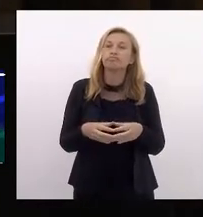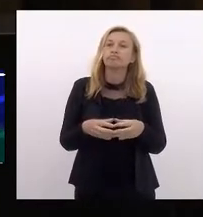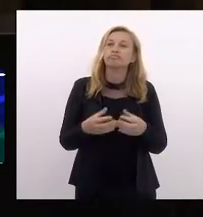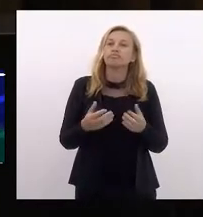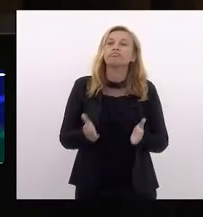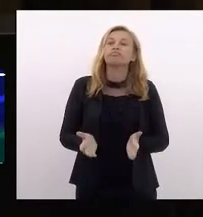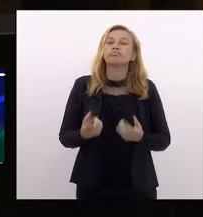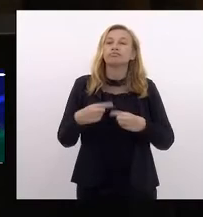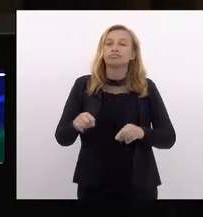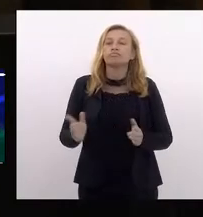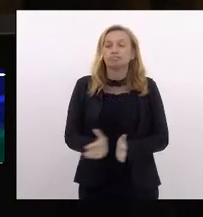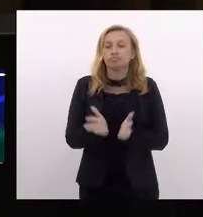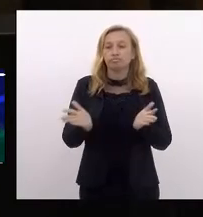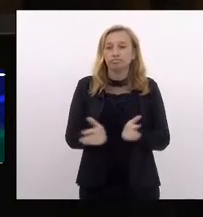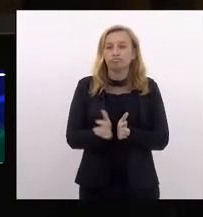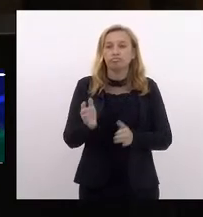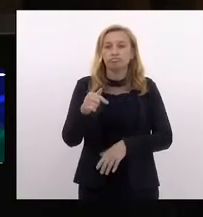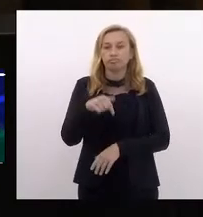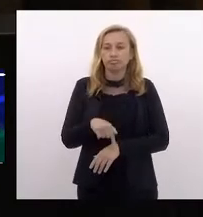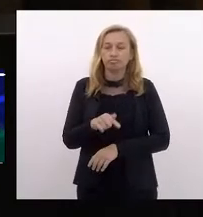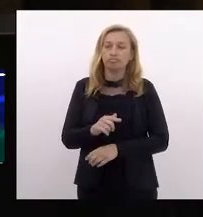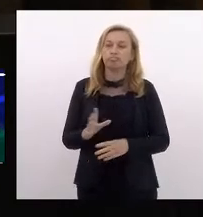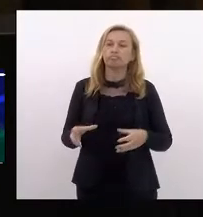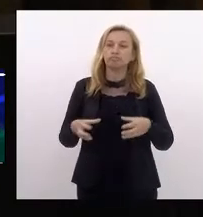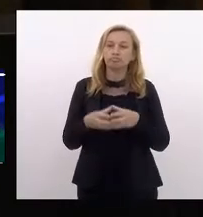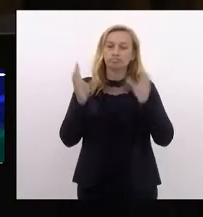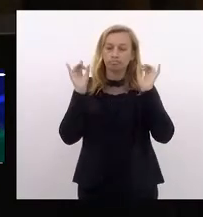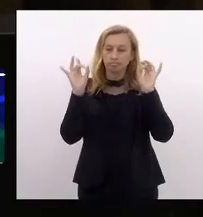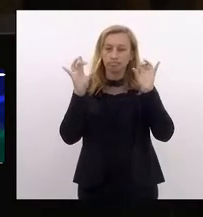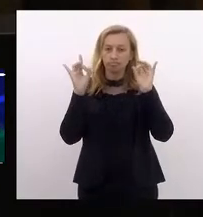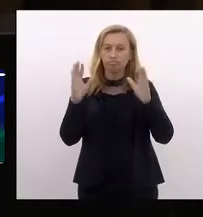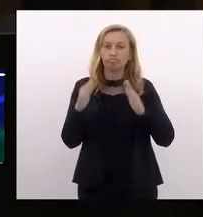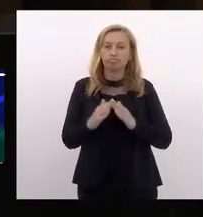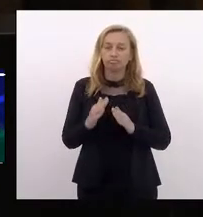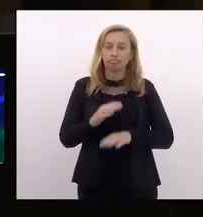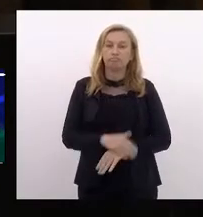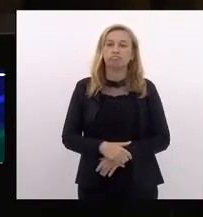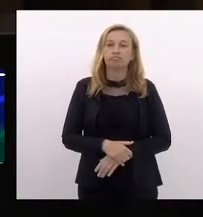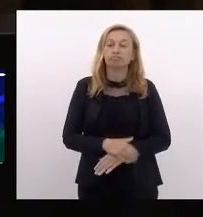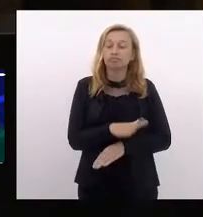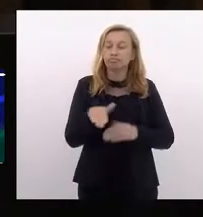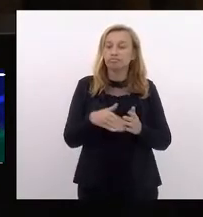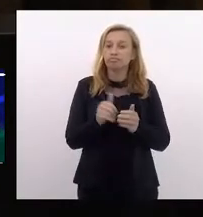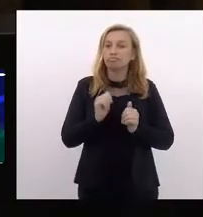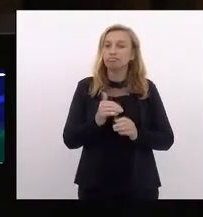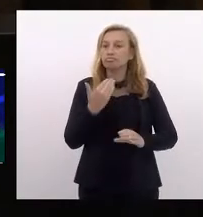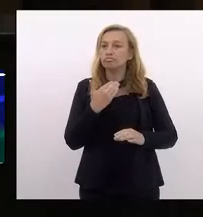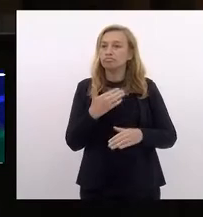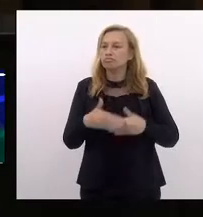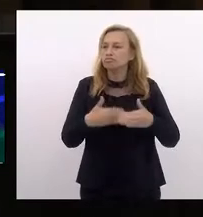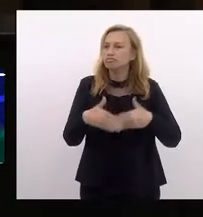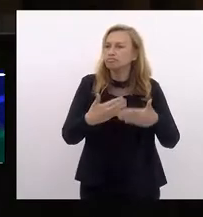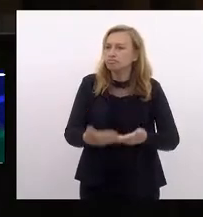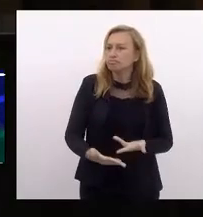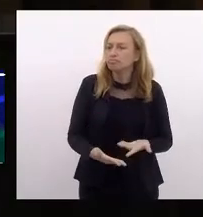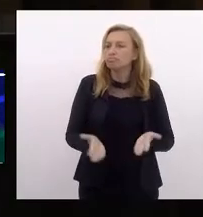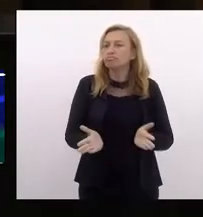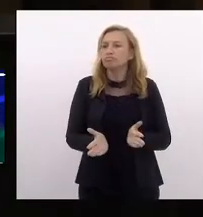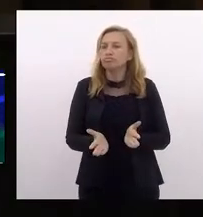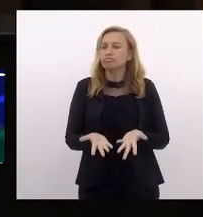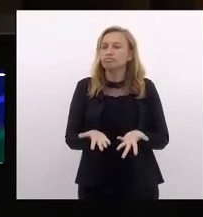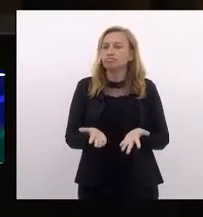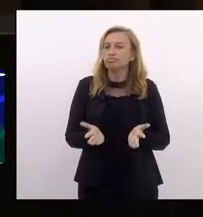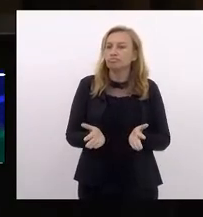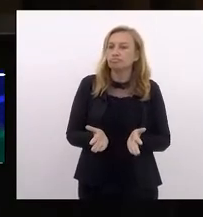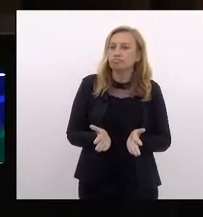enfrentamento à miséria e combate à Pobreza aqui a comissão especial desta casa todo um processo onde a miserabilidade